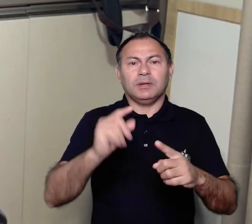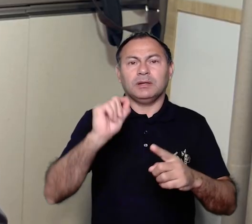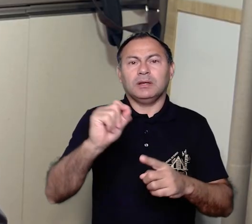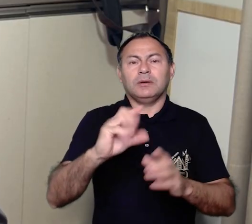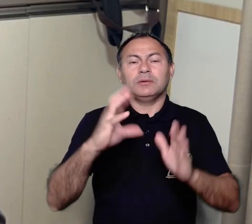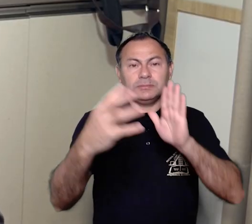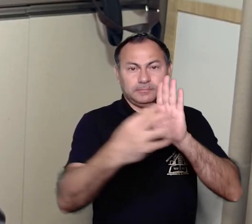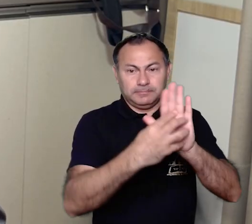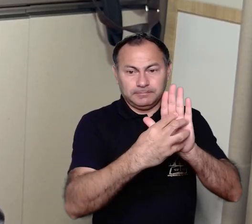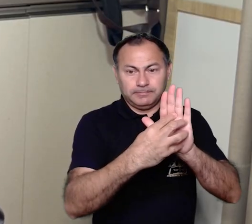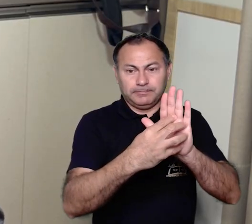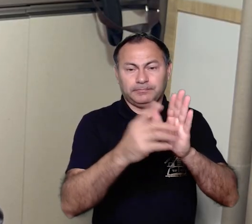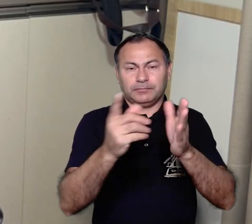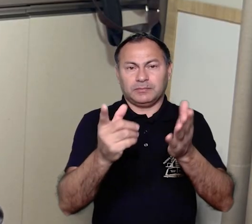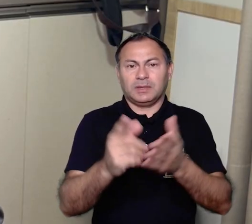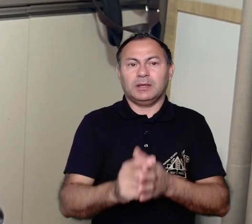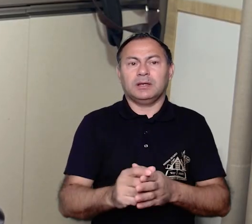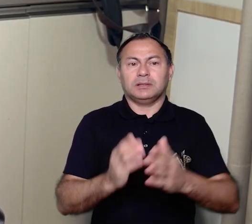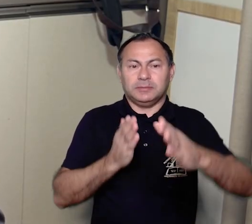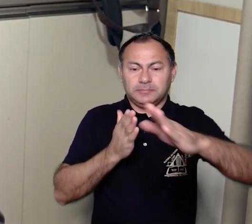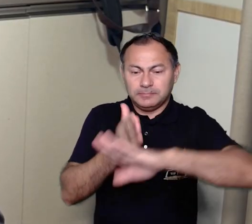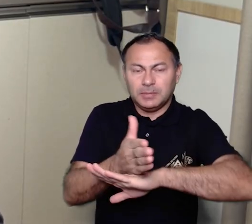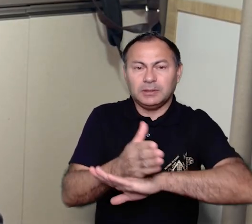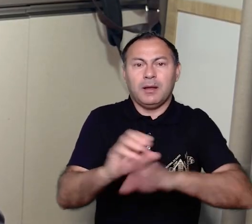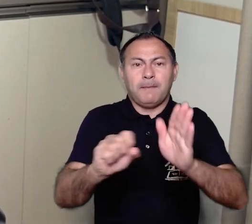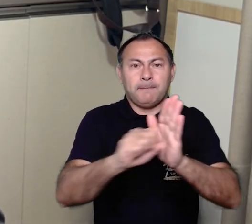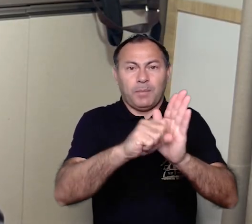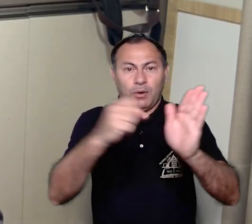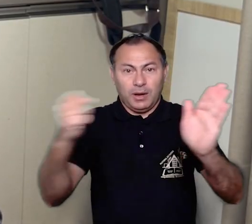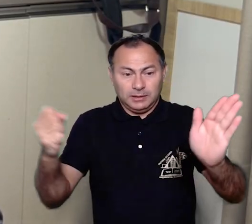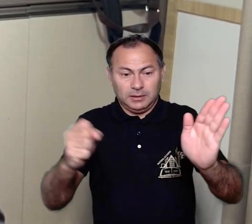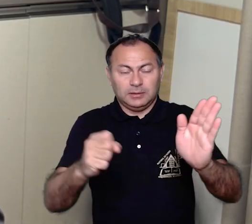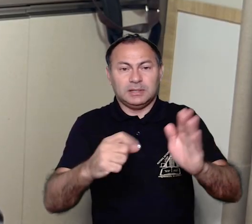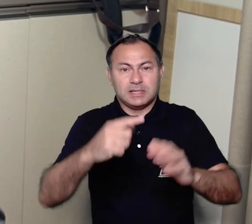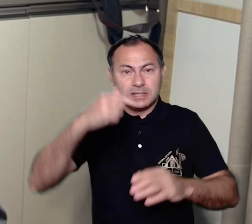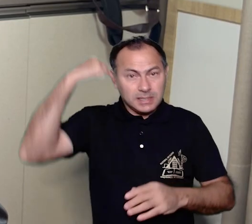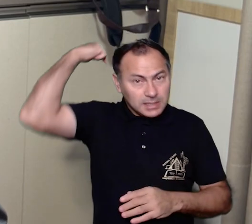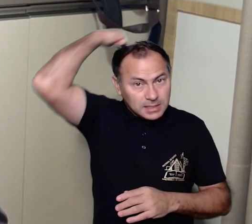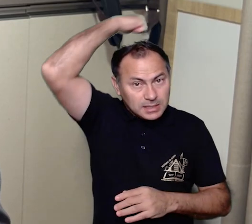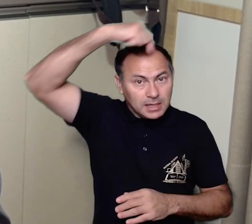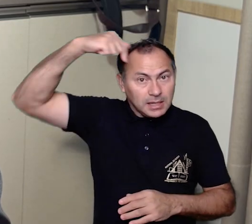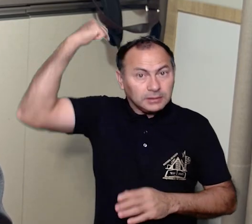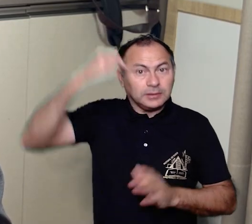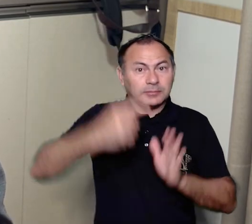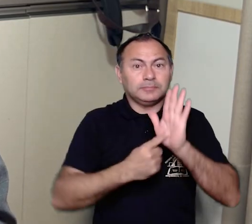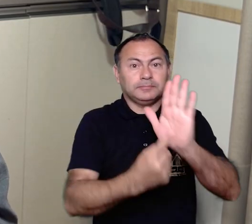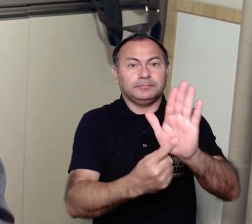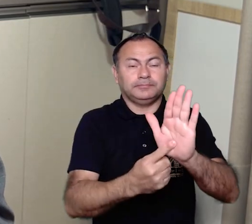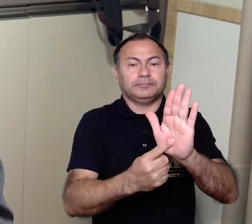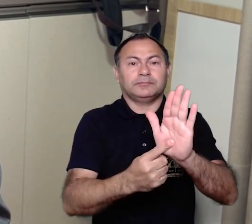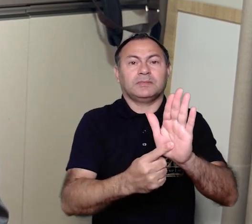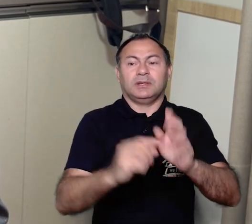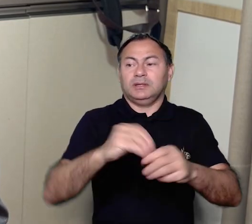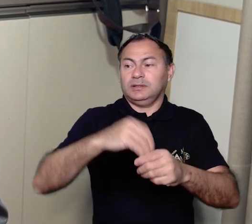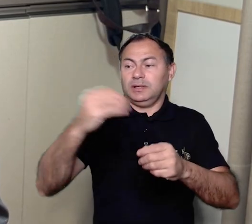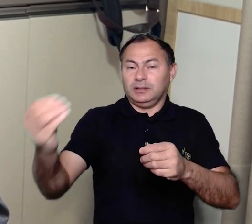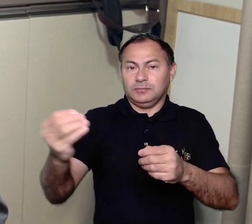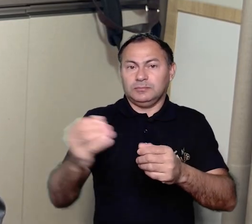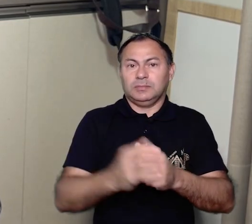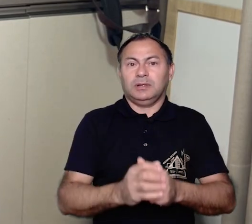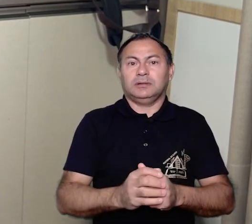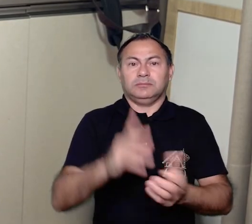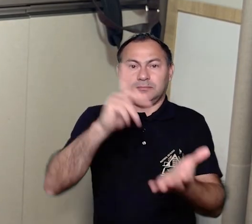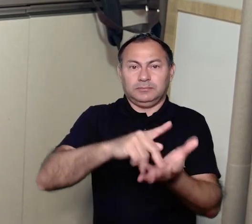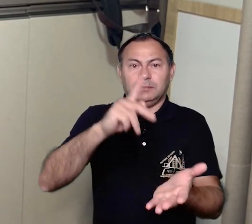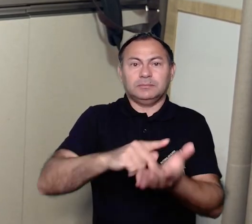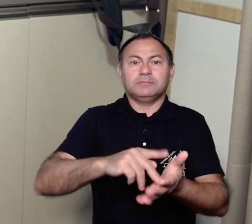Mais do que um simbolismo, essa travessia da Porta Santa seja uma manifestação externa